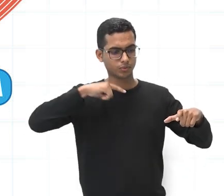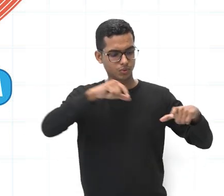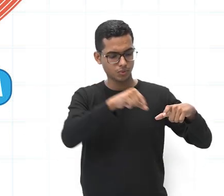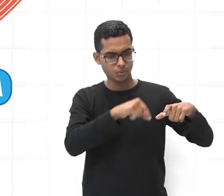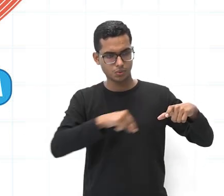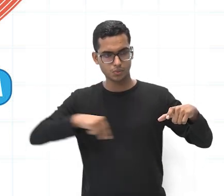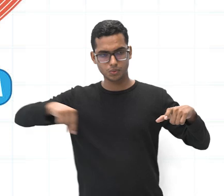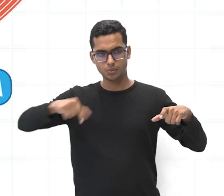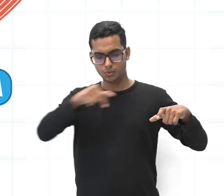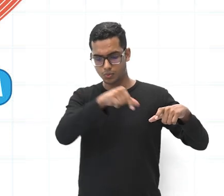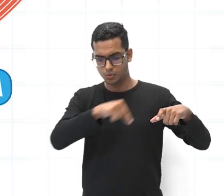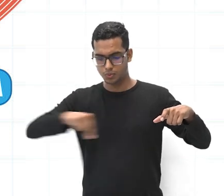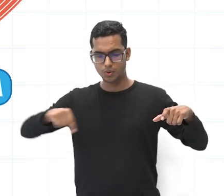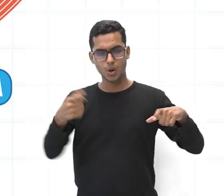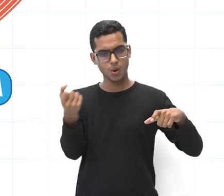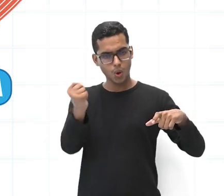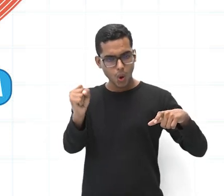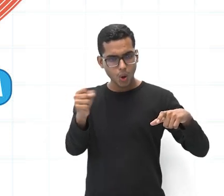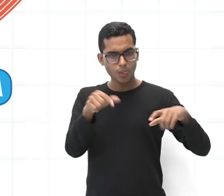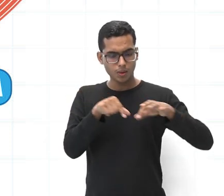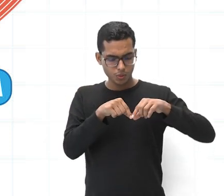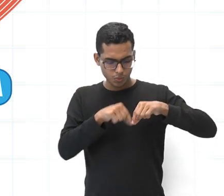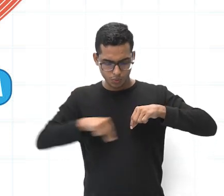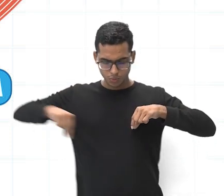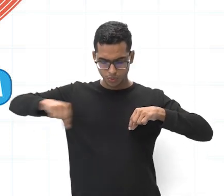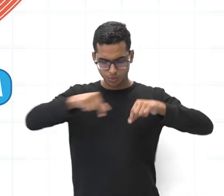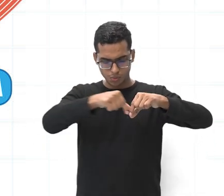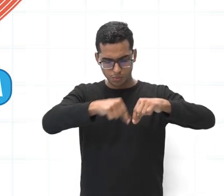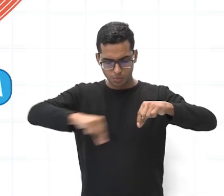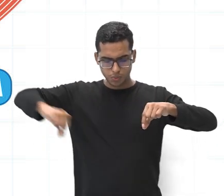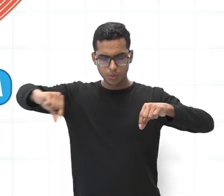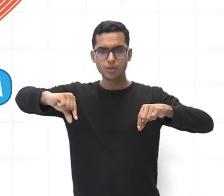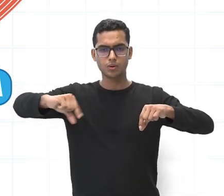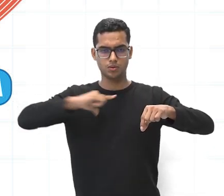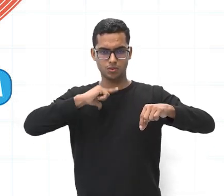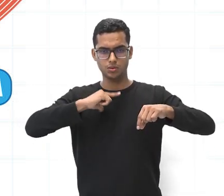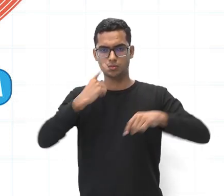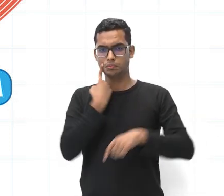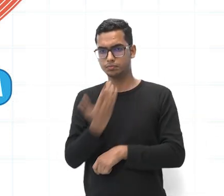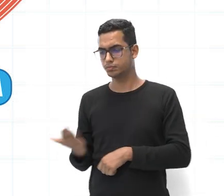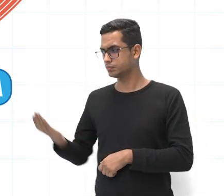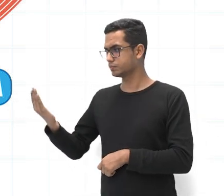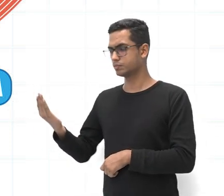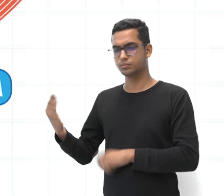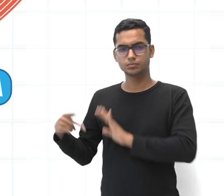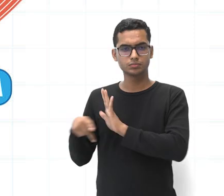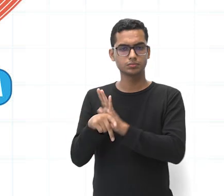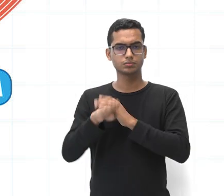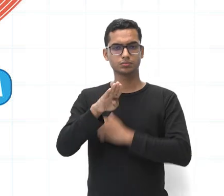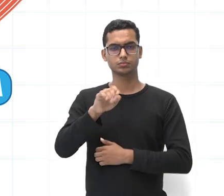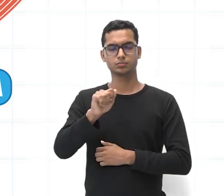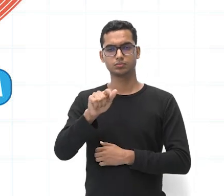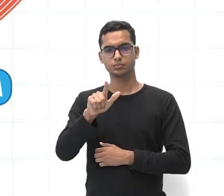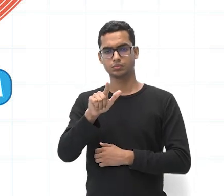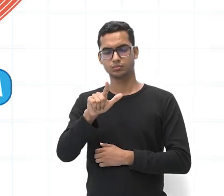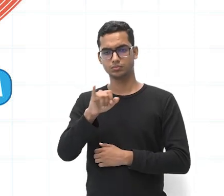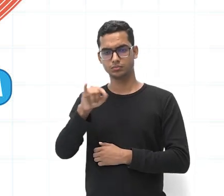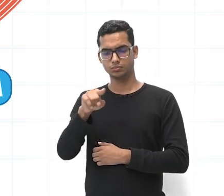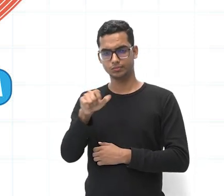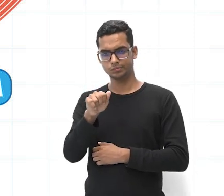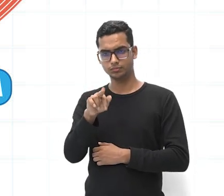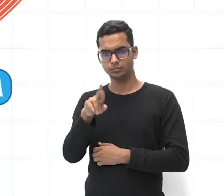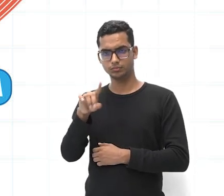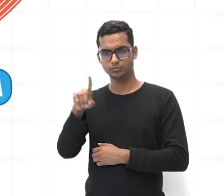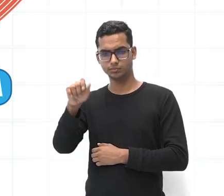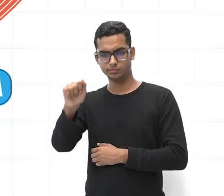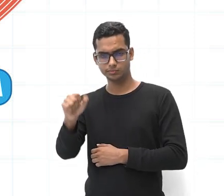raias, algumas provas, o atleta não pode sair delas, são as chamadas provas balizadas. A gente vai